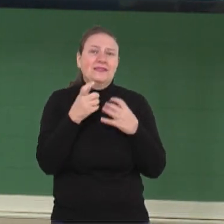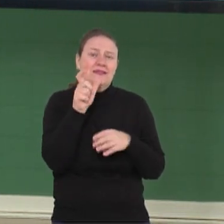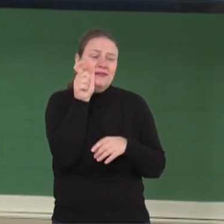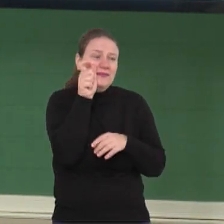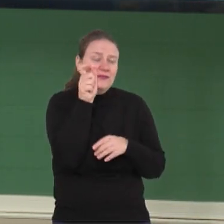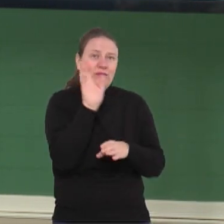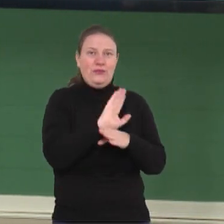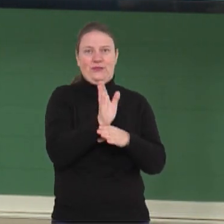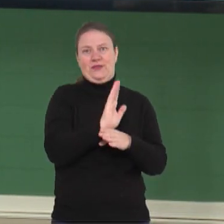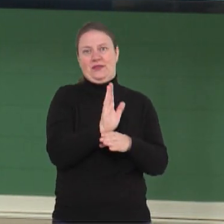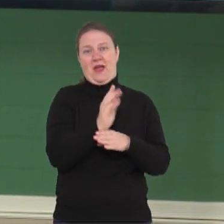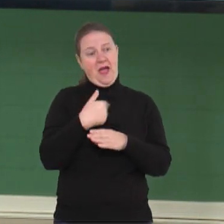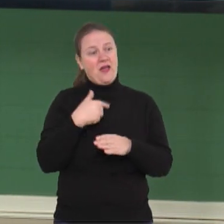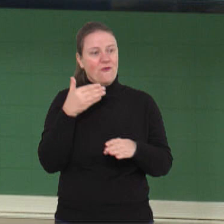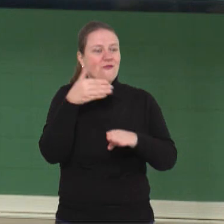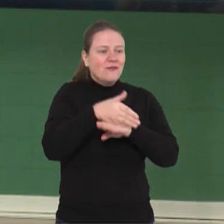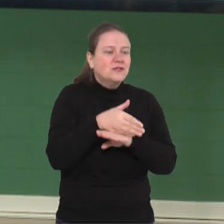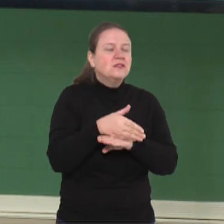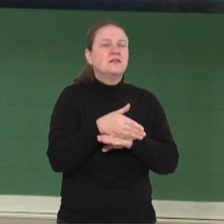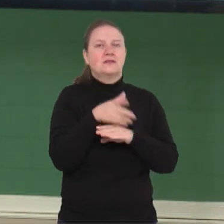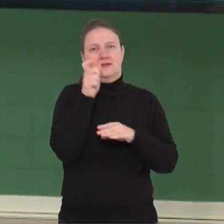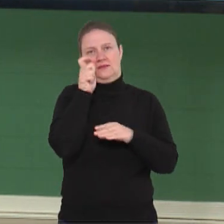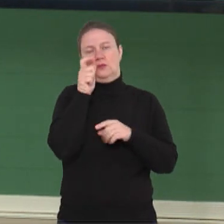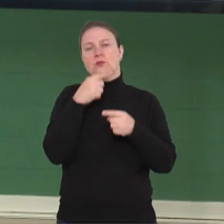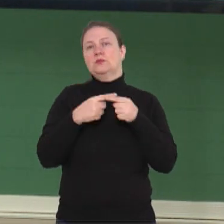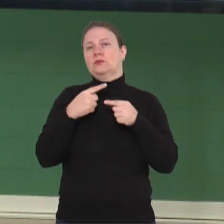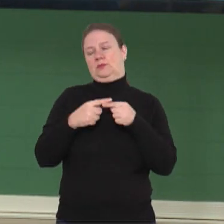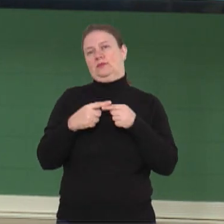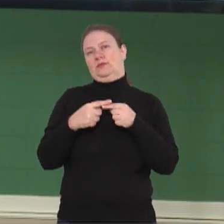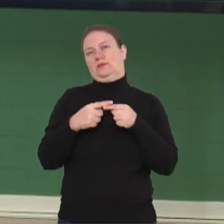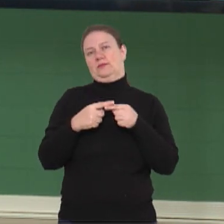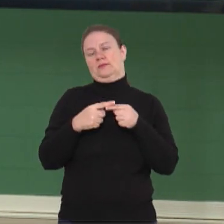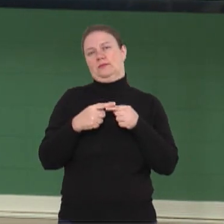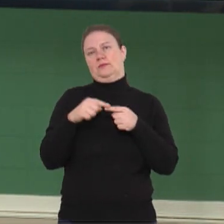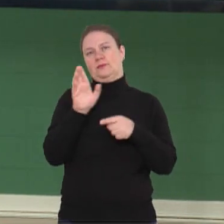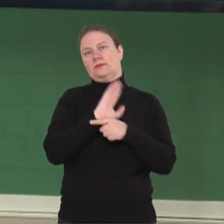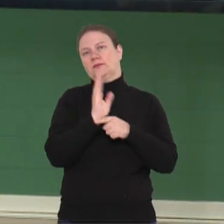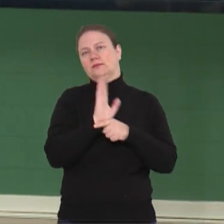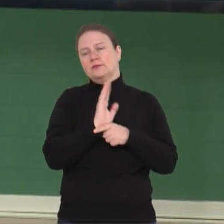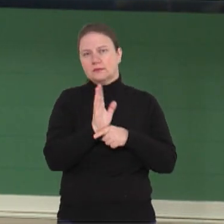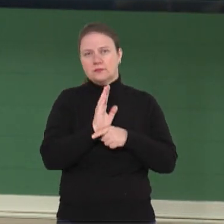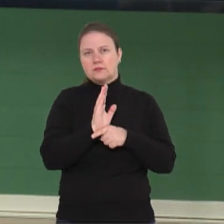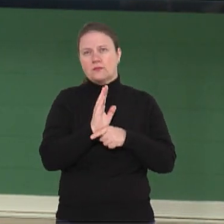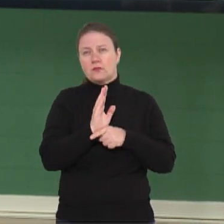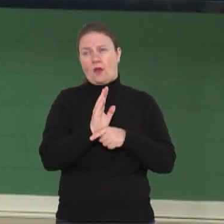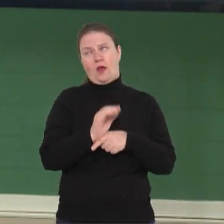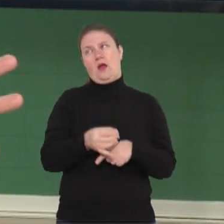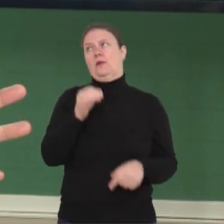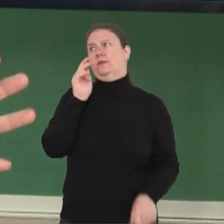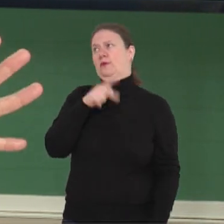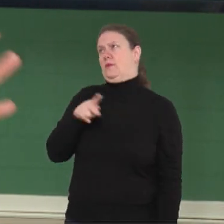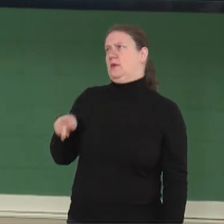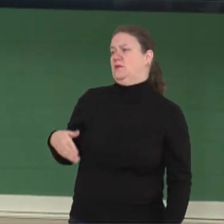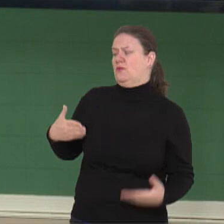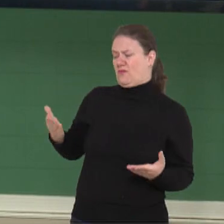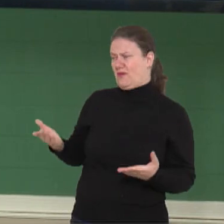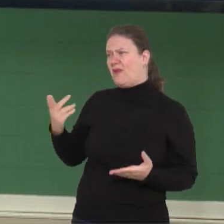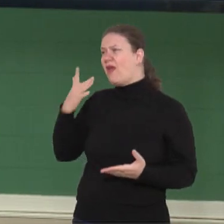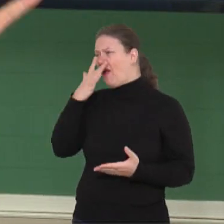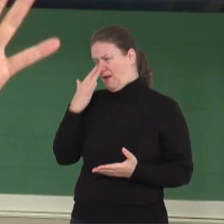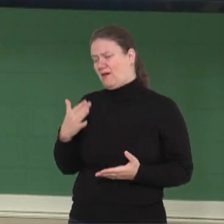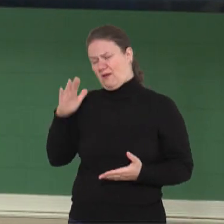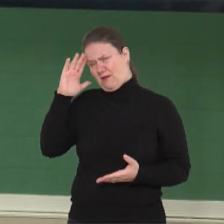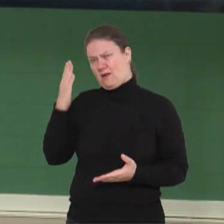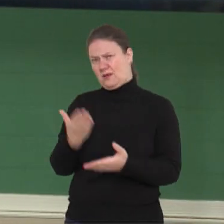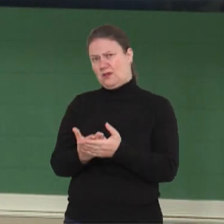falado, e aí eu fui assistir. Por quê? Porque o filme, claro, não que eu... Maísa, mas então você... Professora, você acha que a Camila, tudo